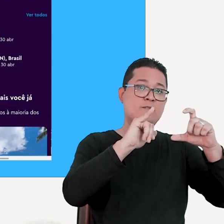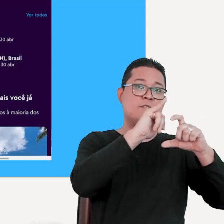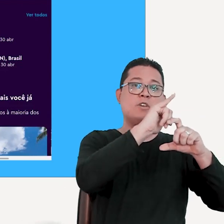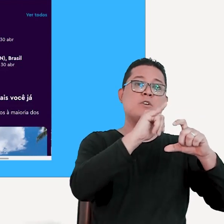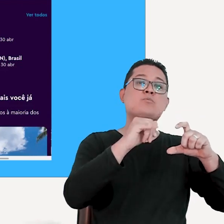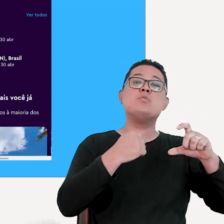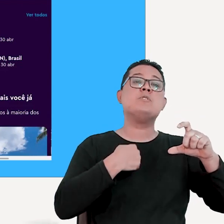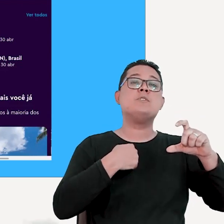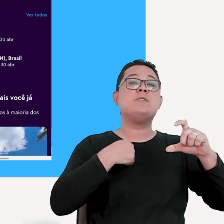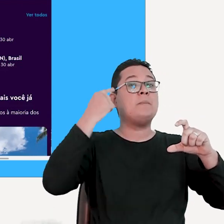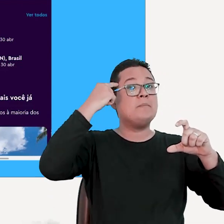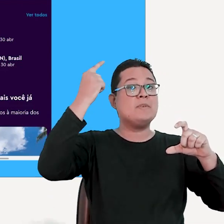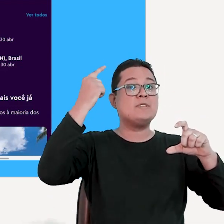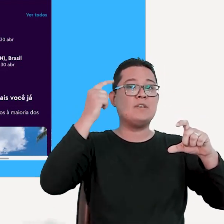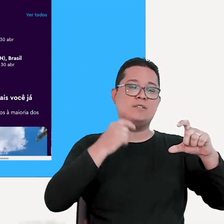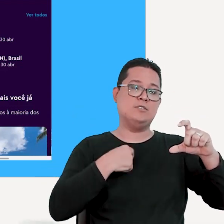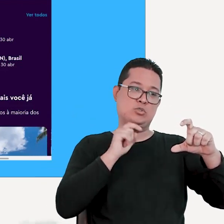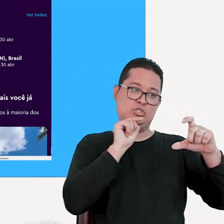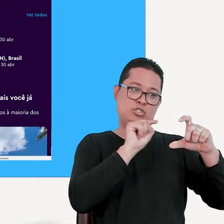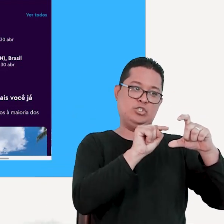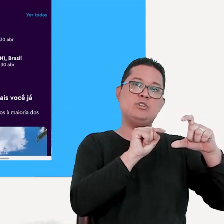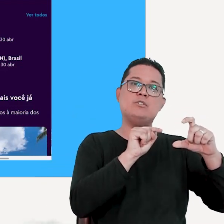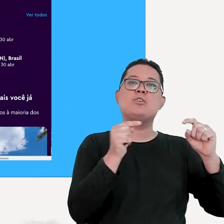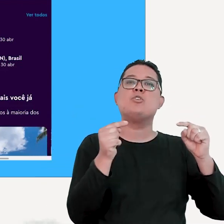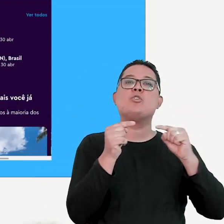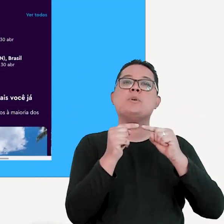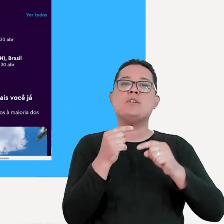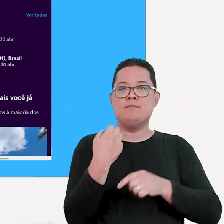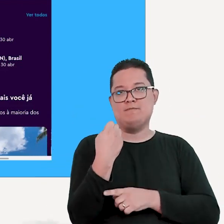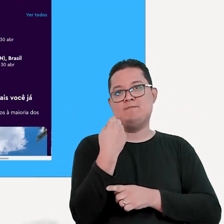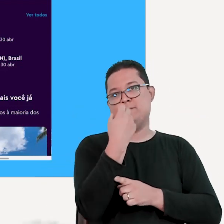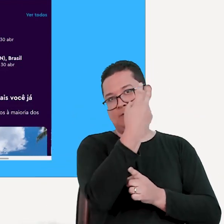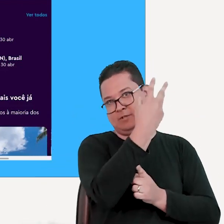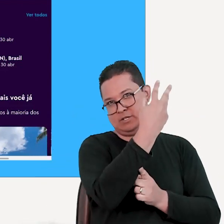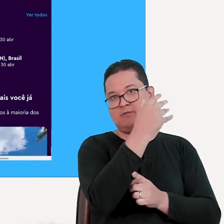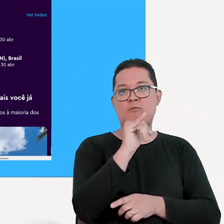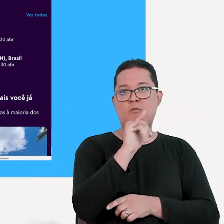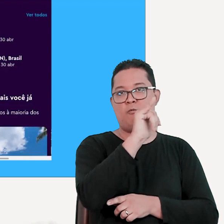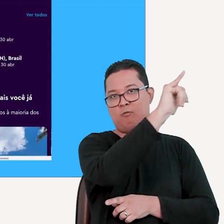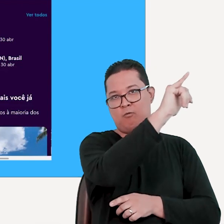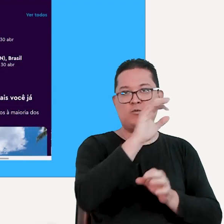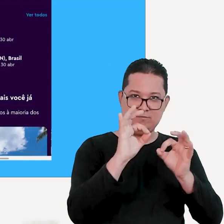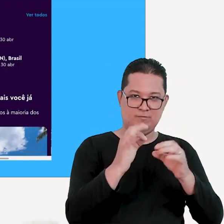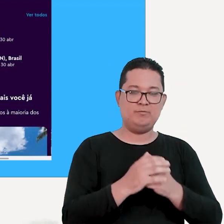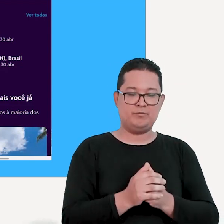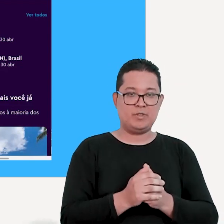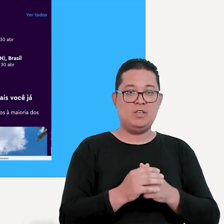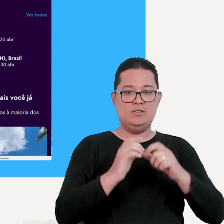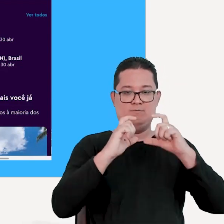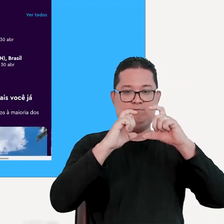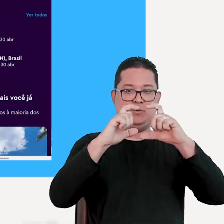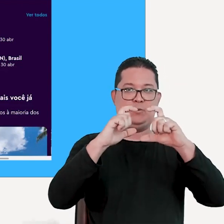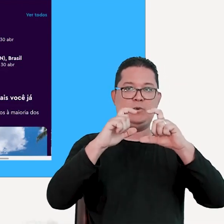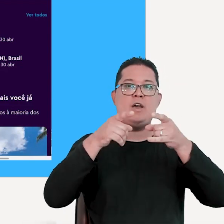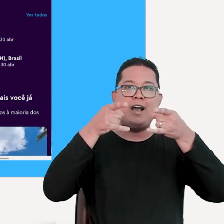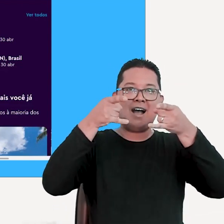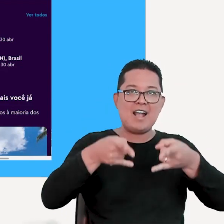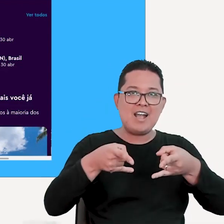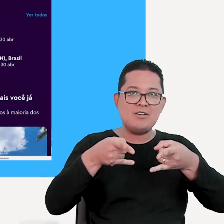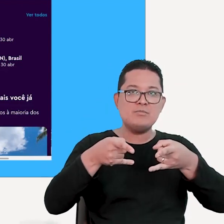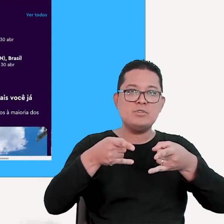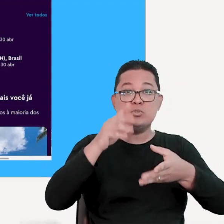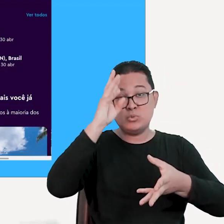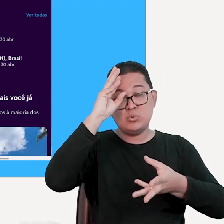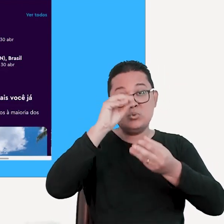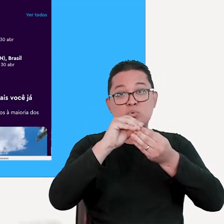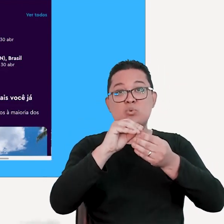identifica aqui. Se eu clicar aqui, eu vou pesquisar por voos, passagens aéreas. Se eu clicar no botão do meio, que é o desenho de